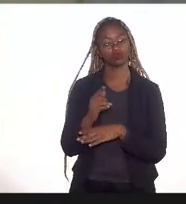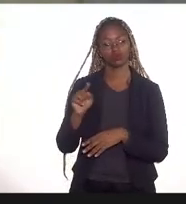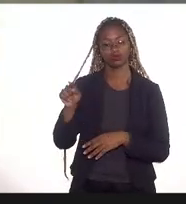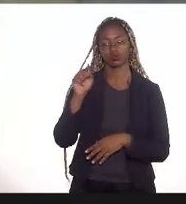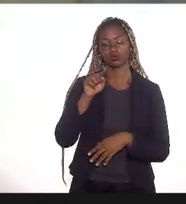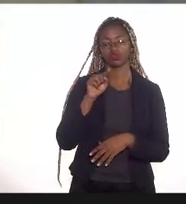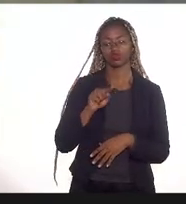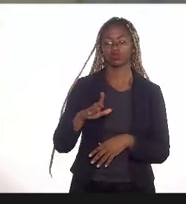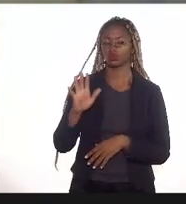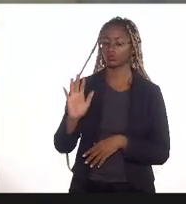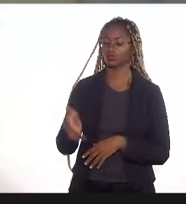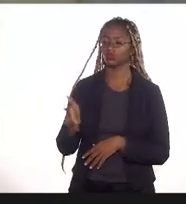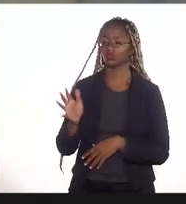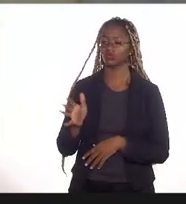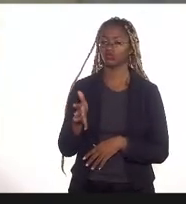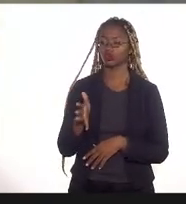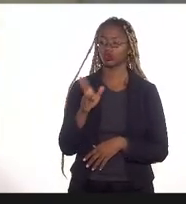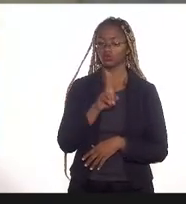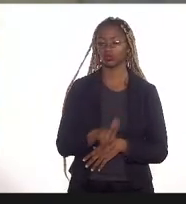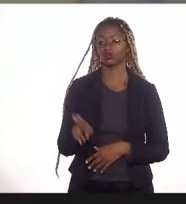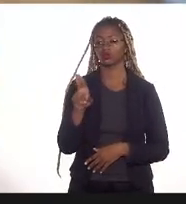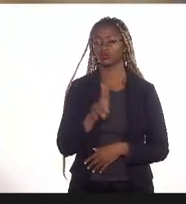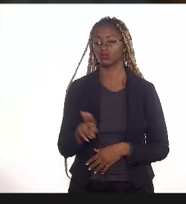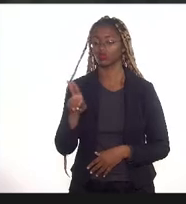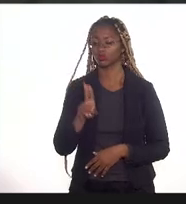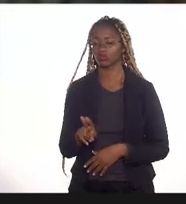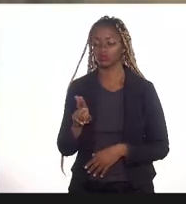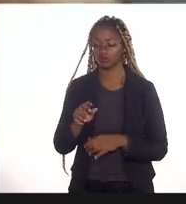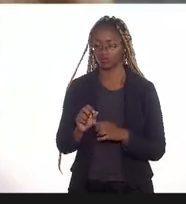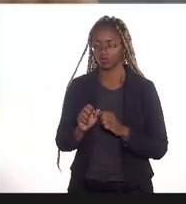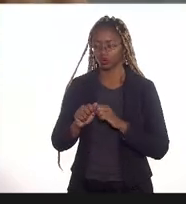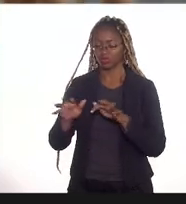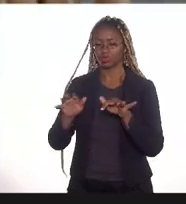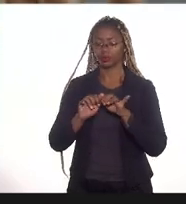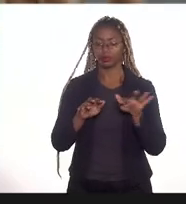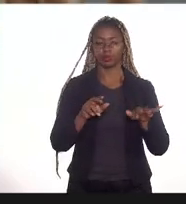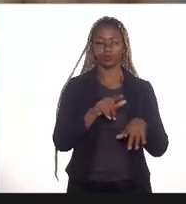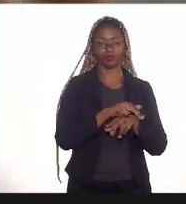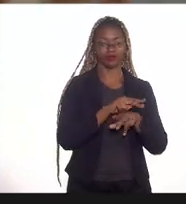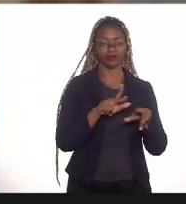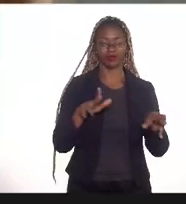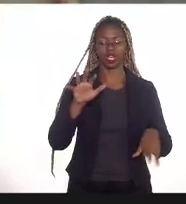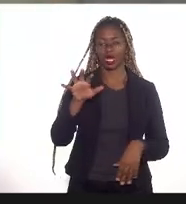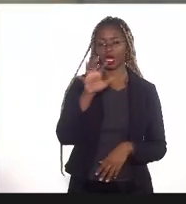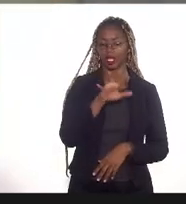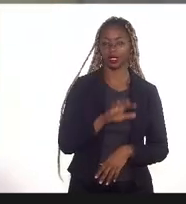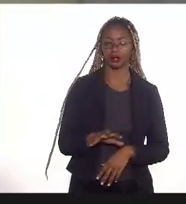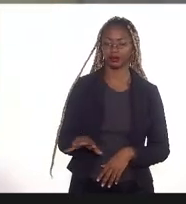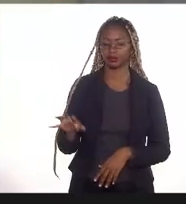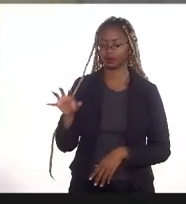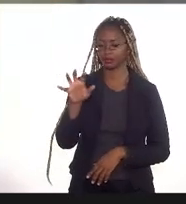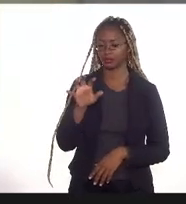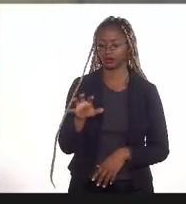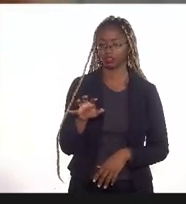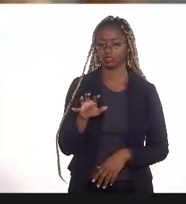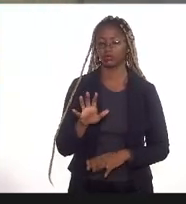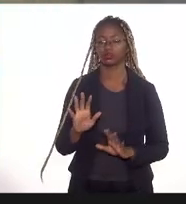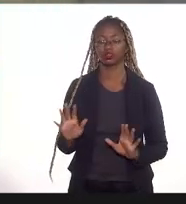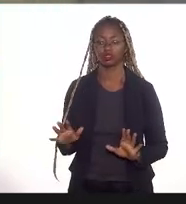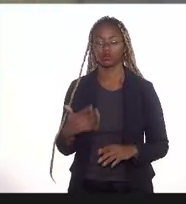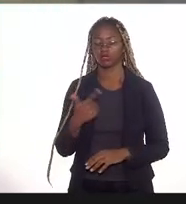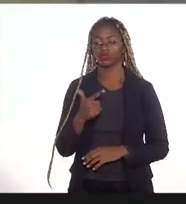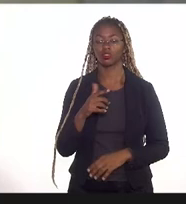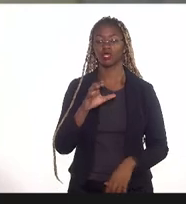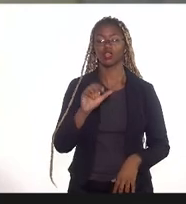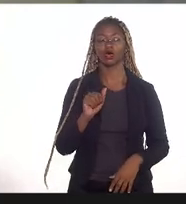já devidamente utilizados para as mais diversas áreas. Não se capitalizou